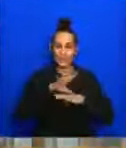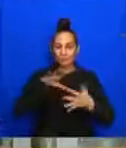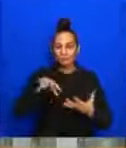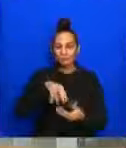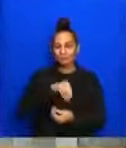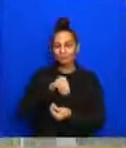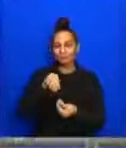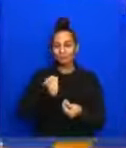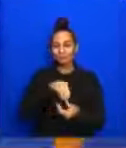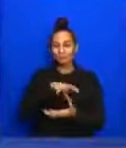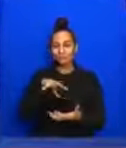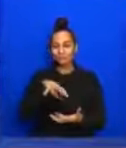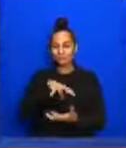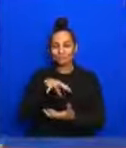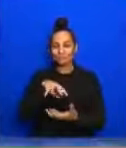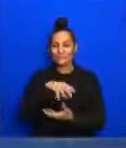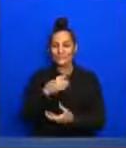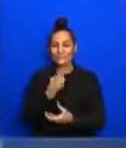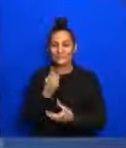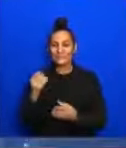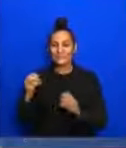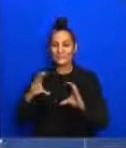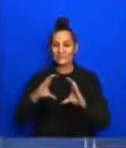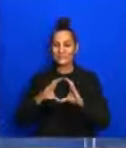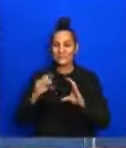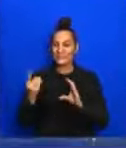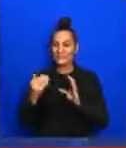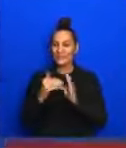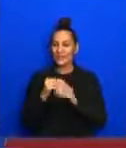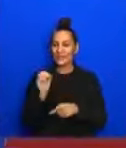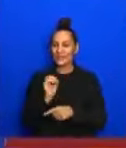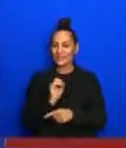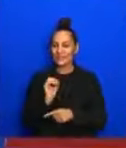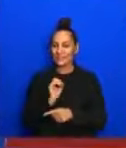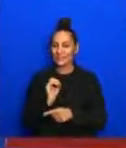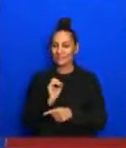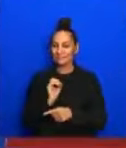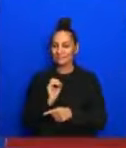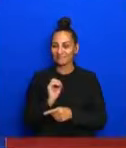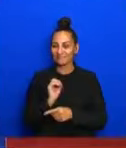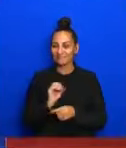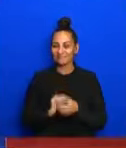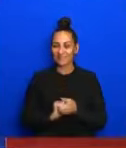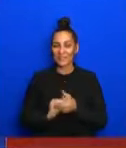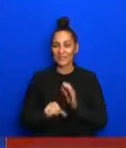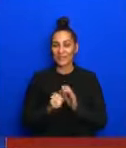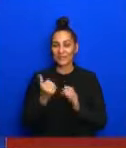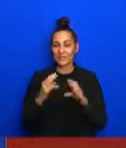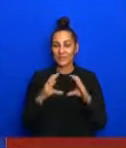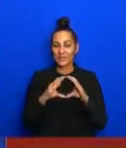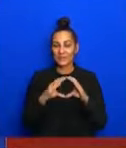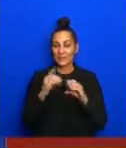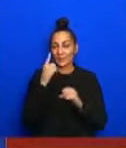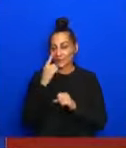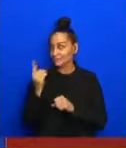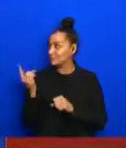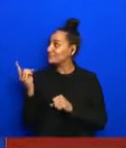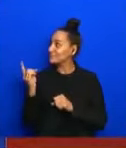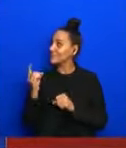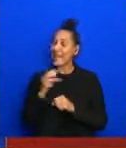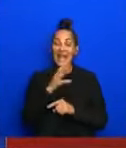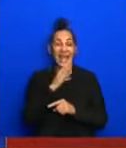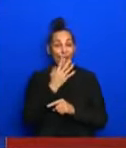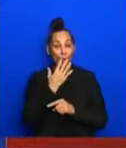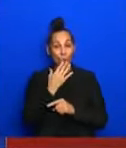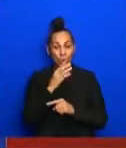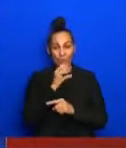Globo carregado, embaralhando. 100 bolas numeradas de 0 a 00. A primeira dezena está na tela. Bola